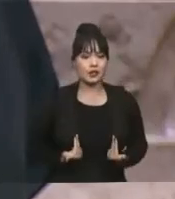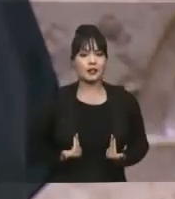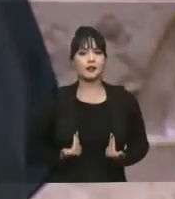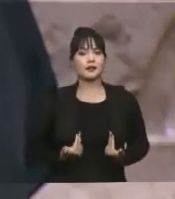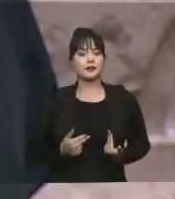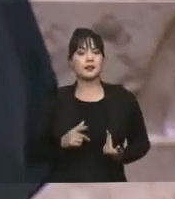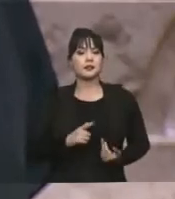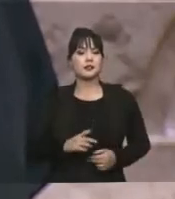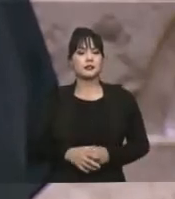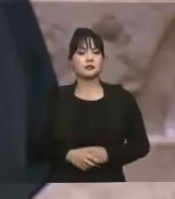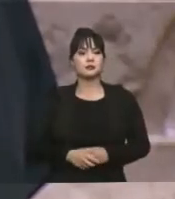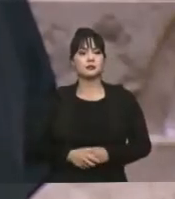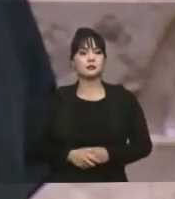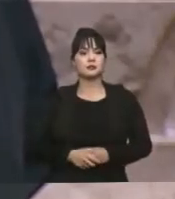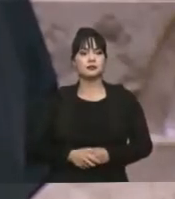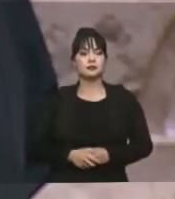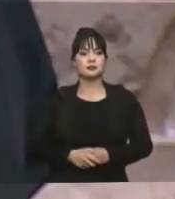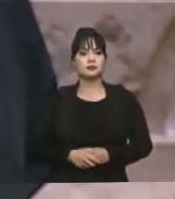dos anos,